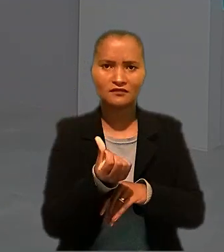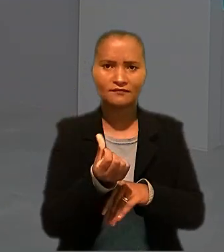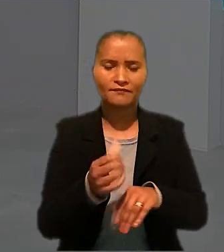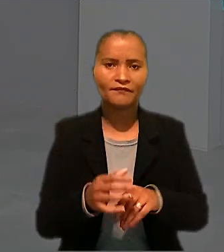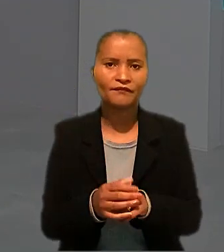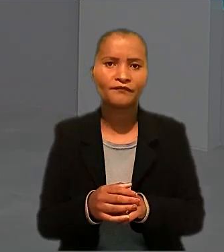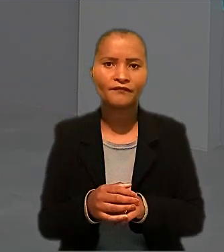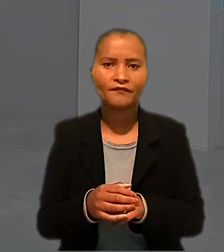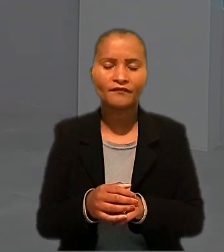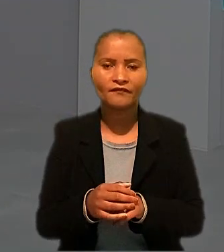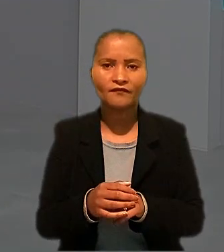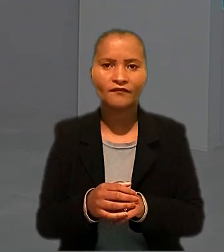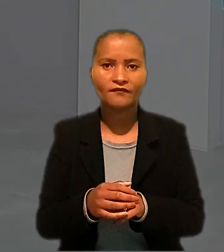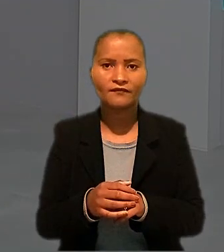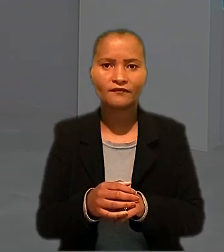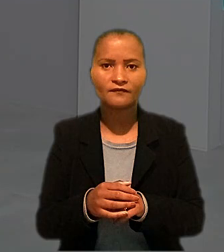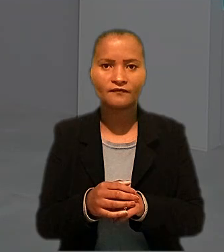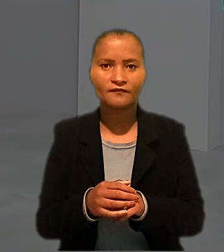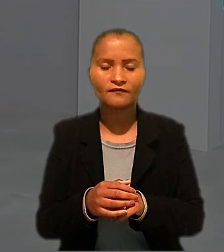Michele?